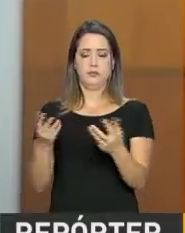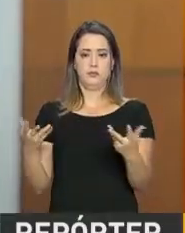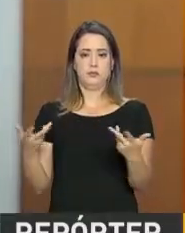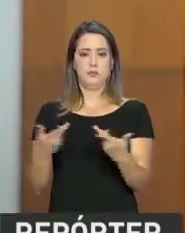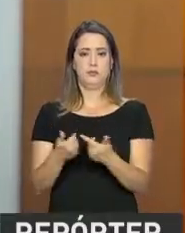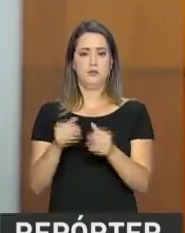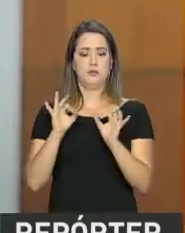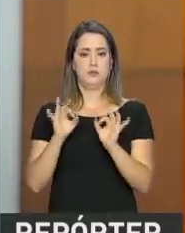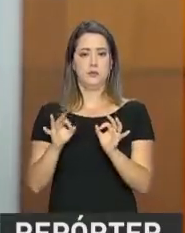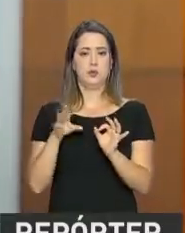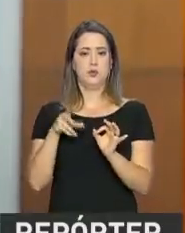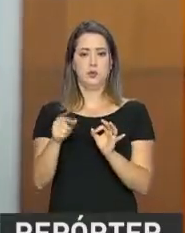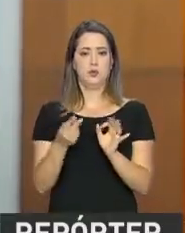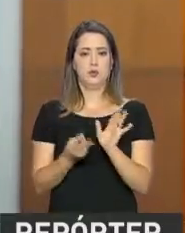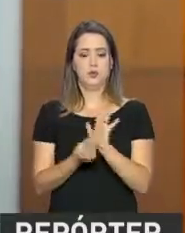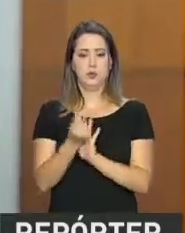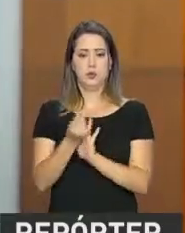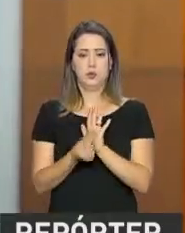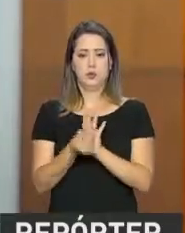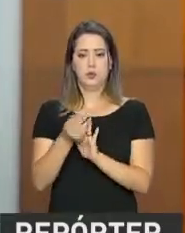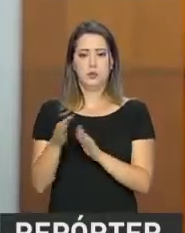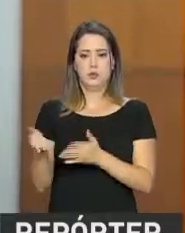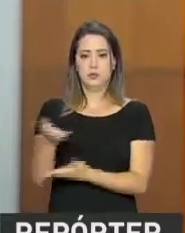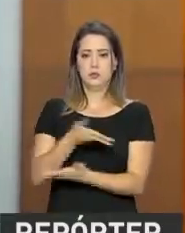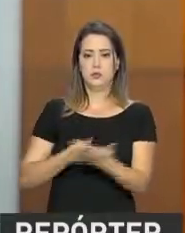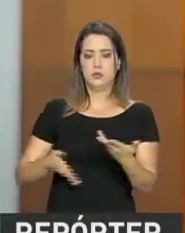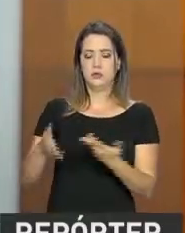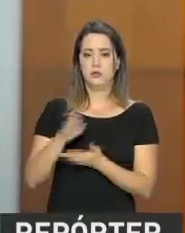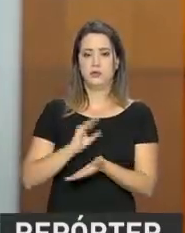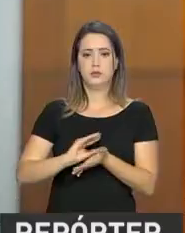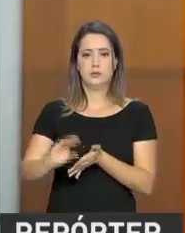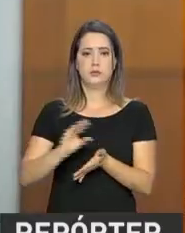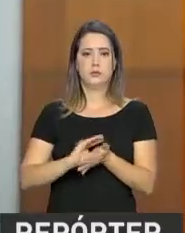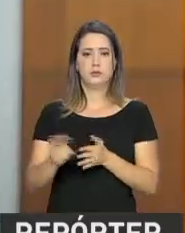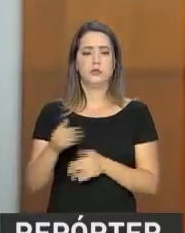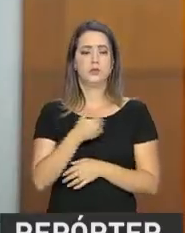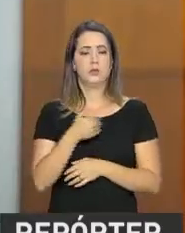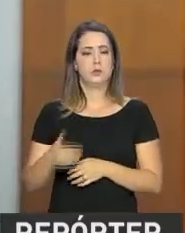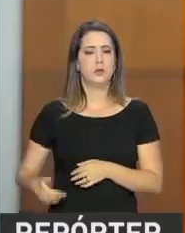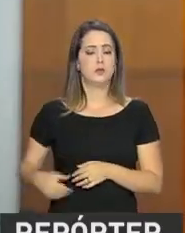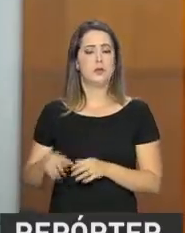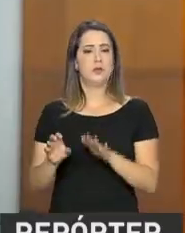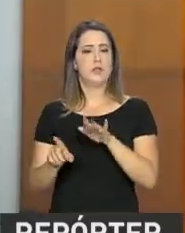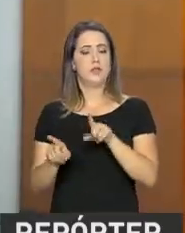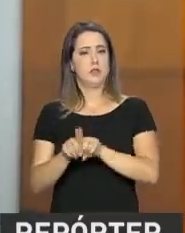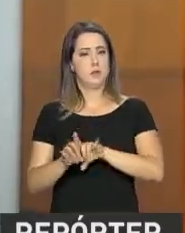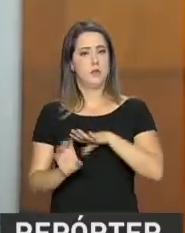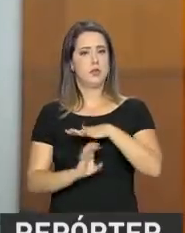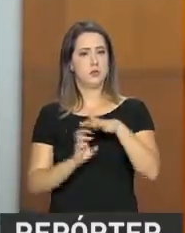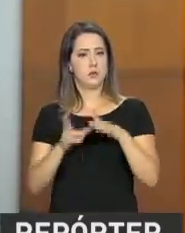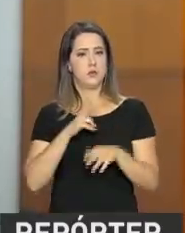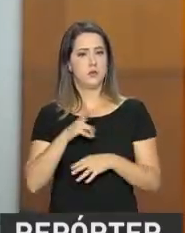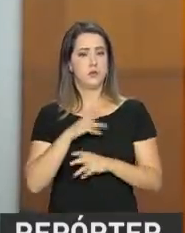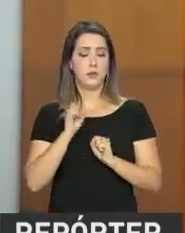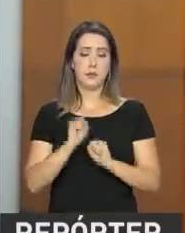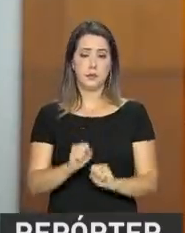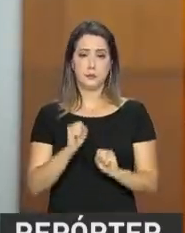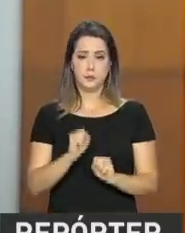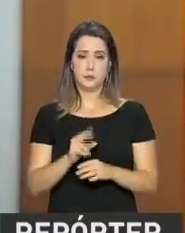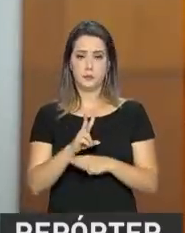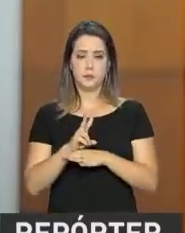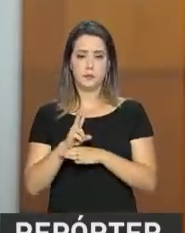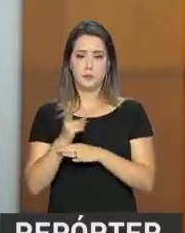todo tipo de garantias envolvidas no investimento público e privado você permite que os